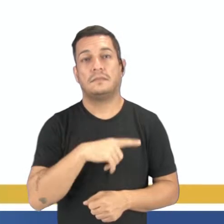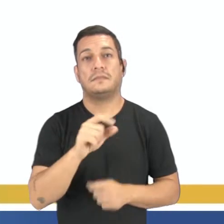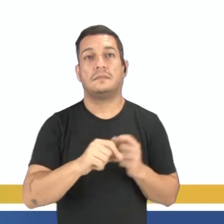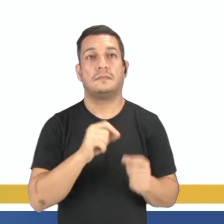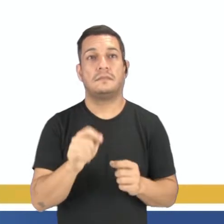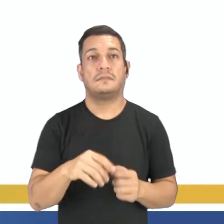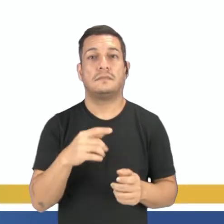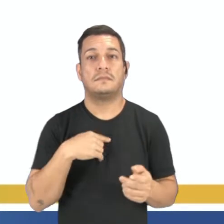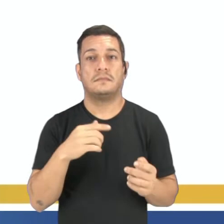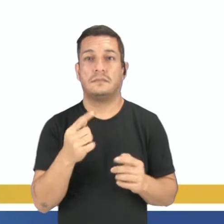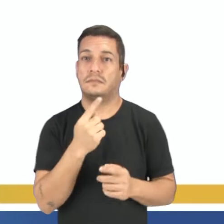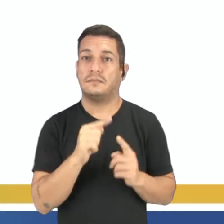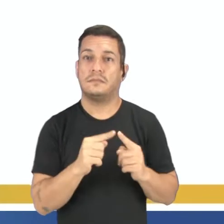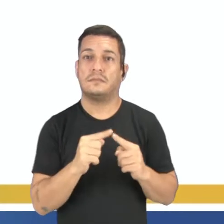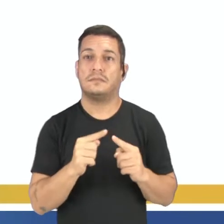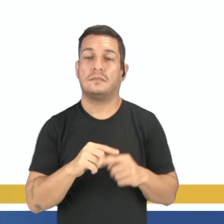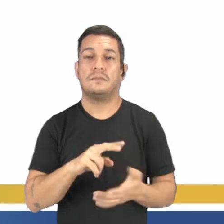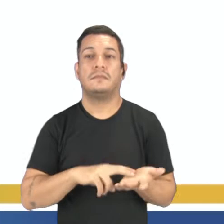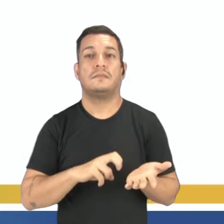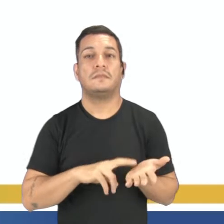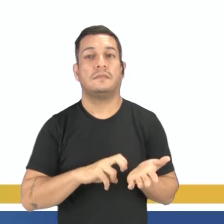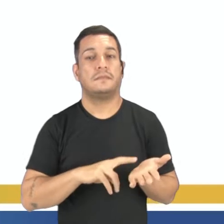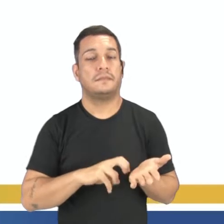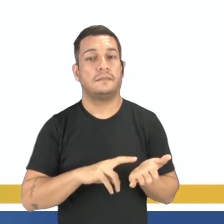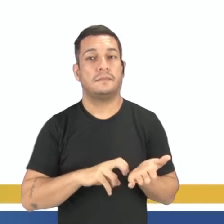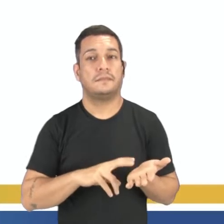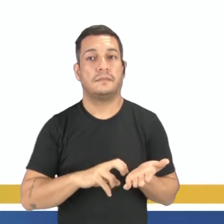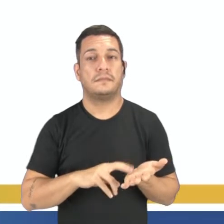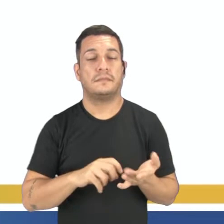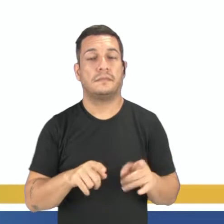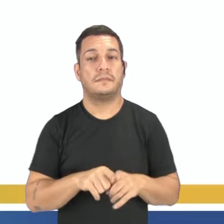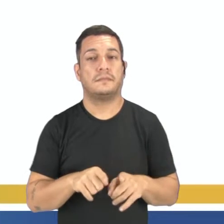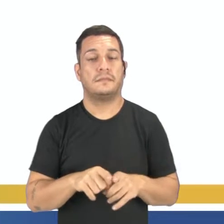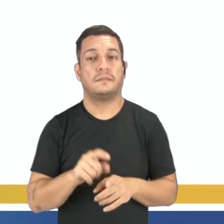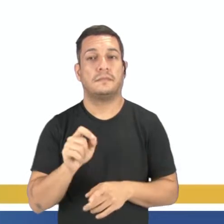de familiaridade com o vocabulário